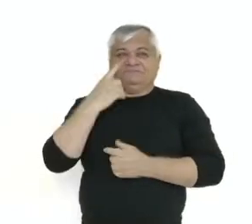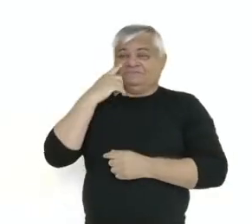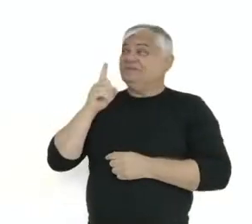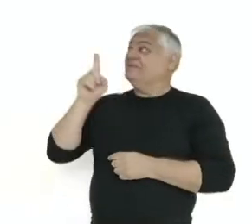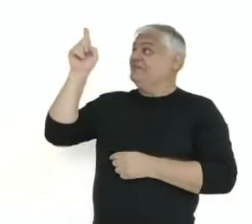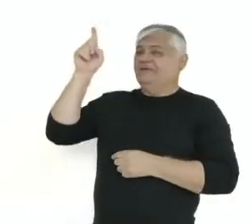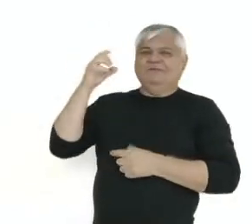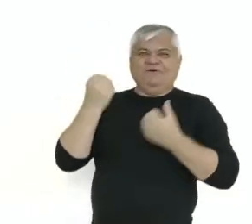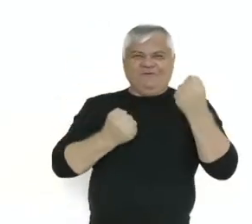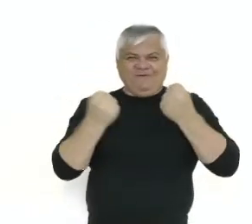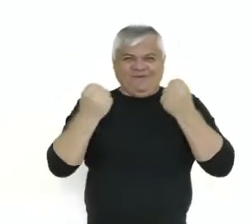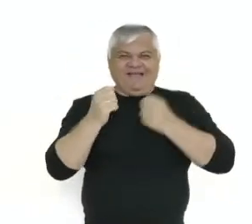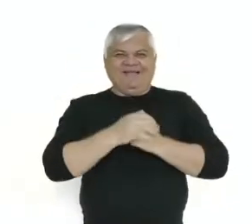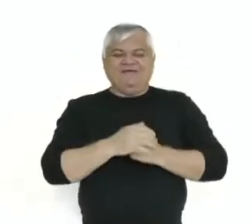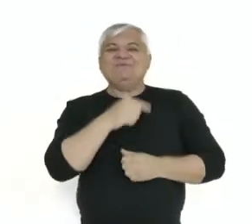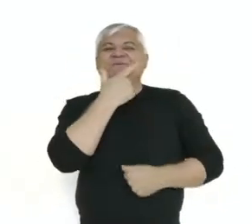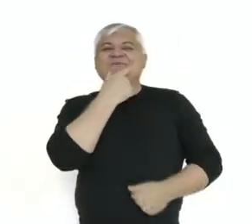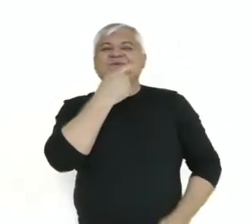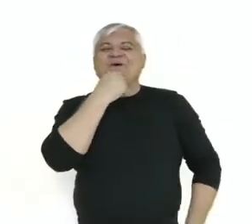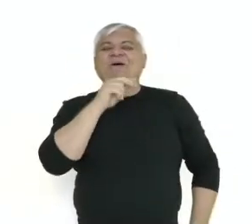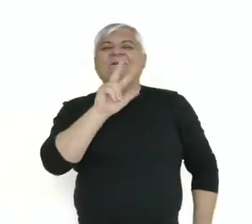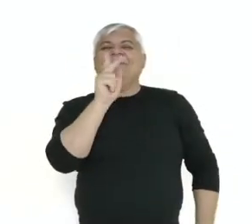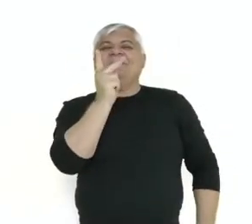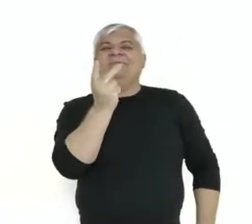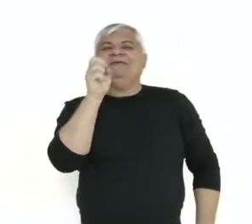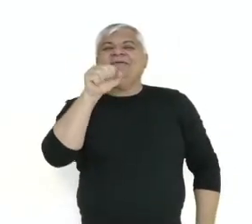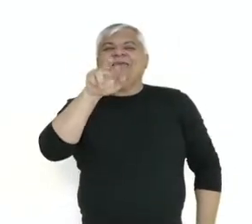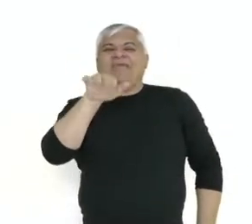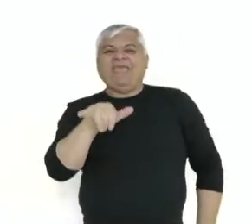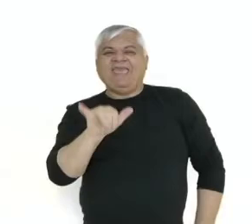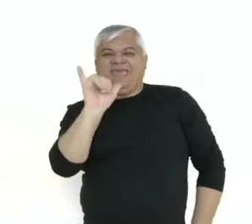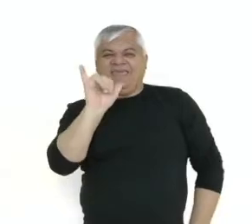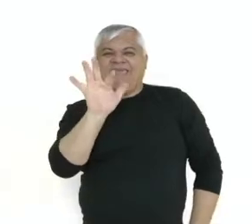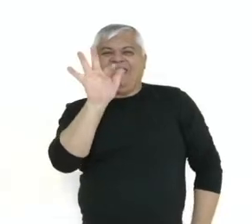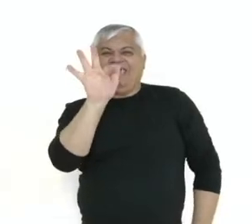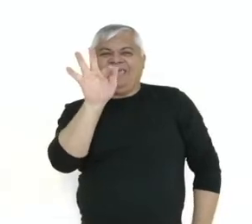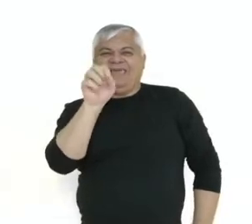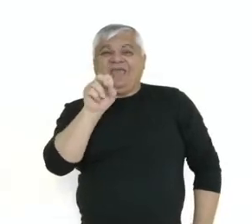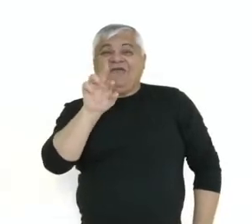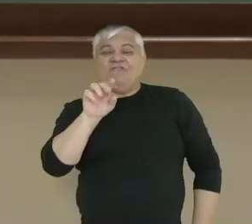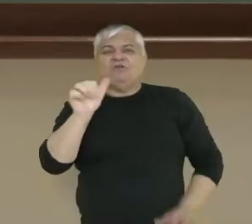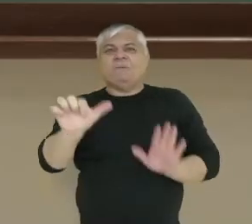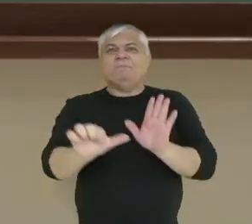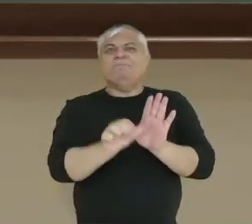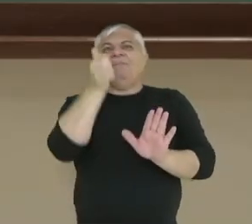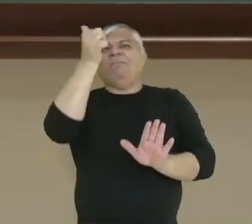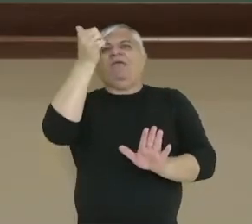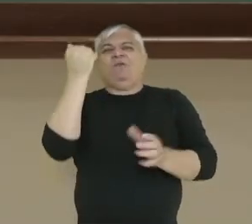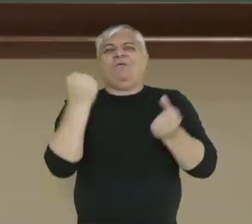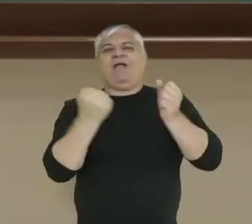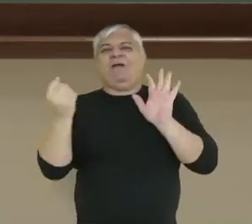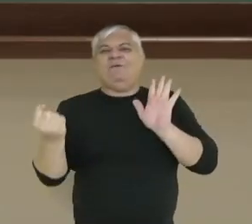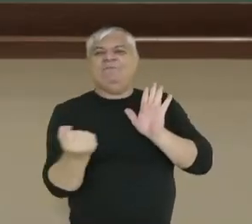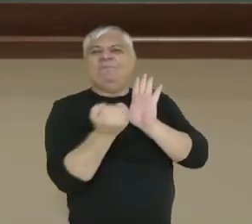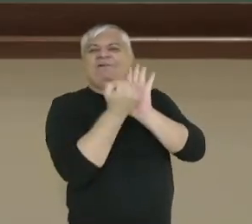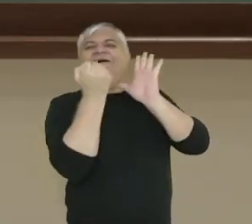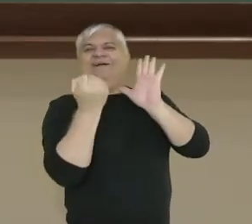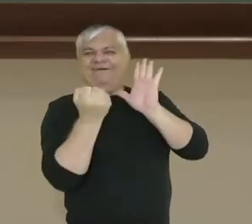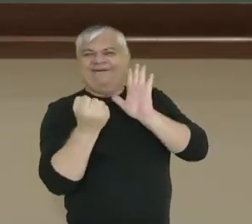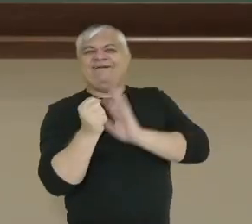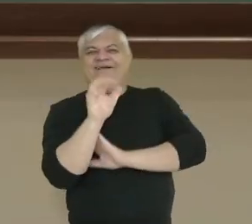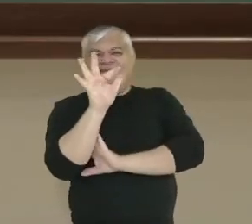Henry e seu filho, né, Edsel Ford, Henry Ford, que vai ser, então, o grande nome da